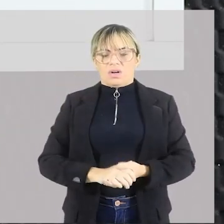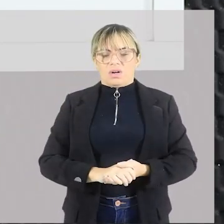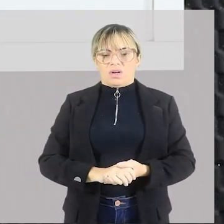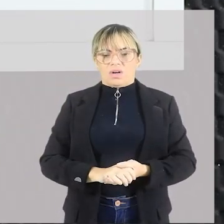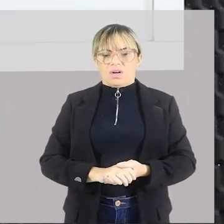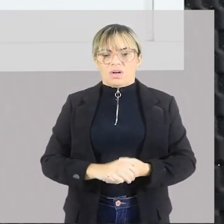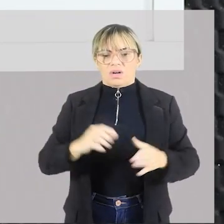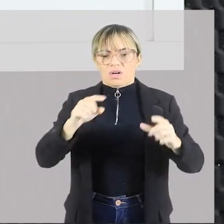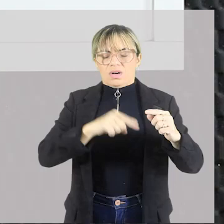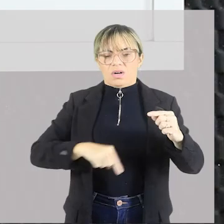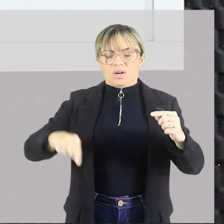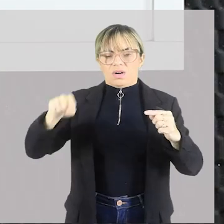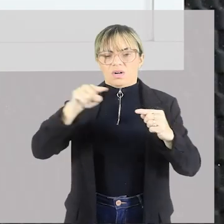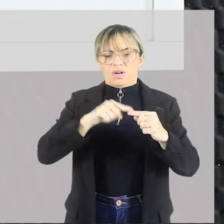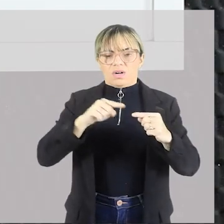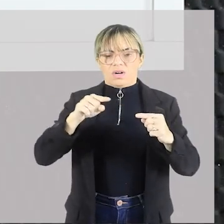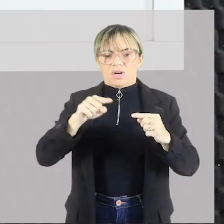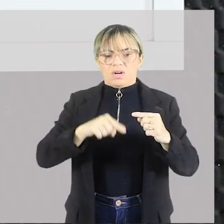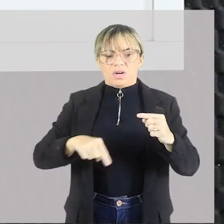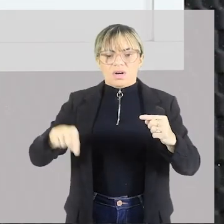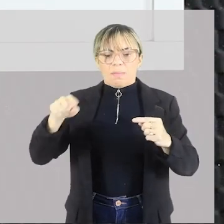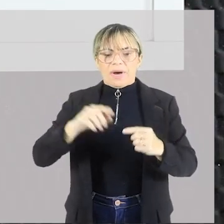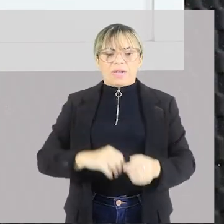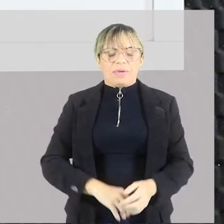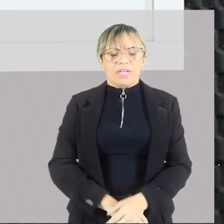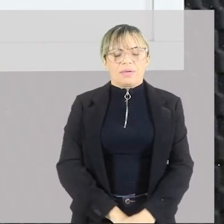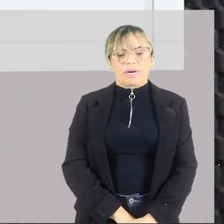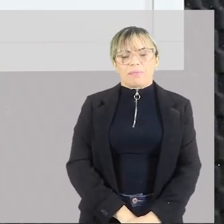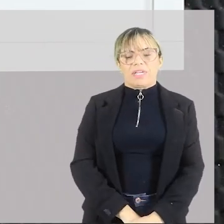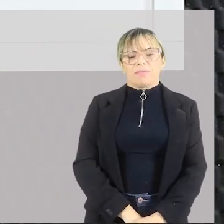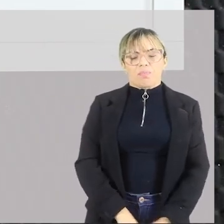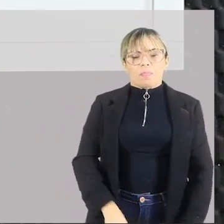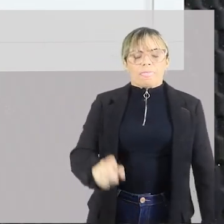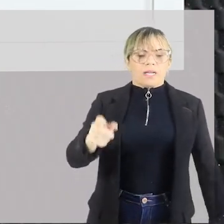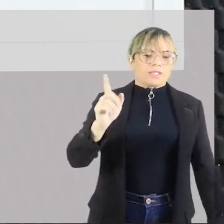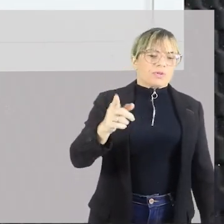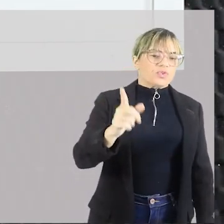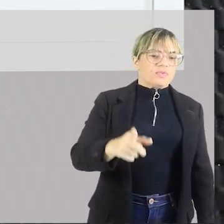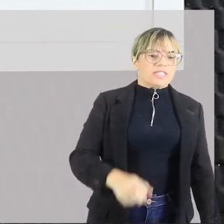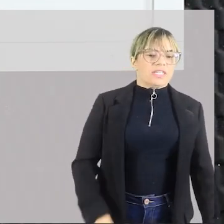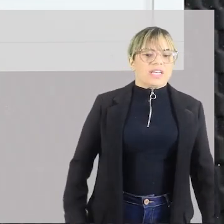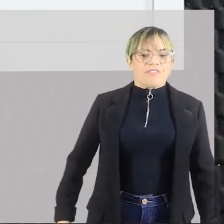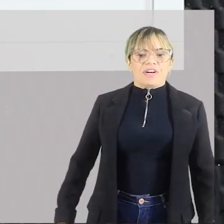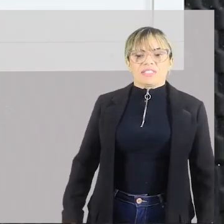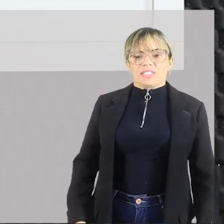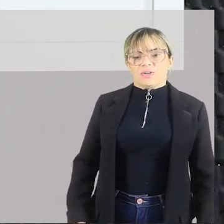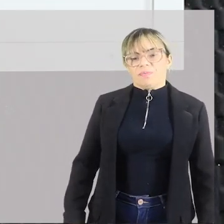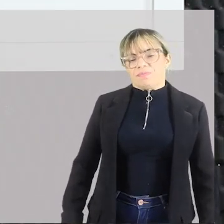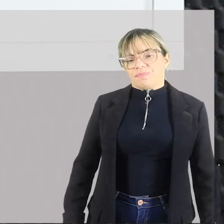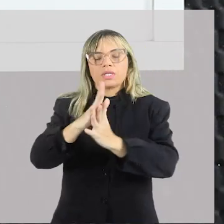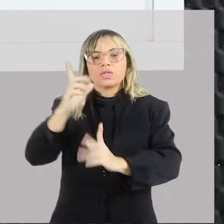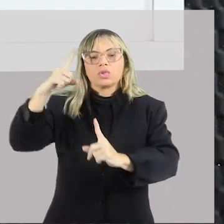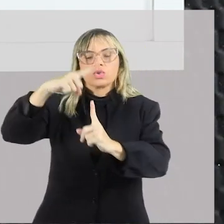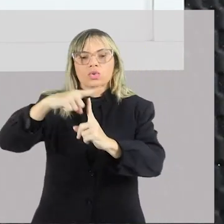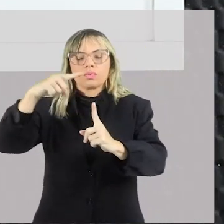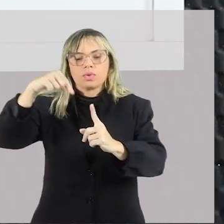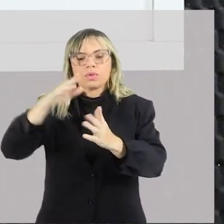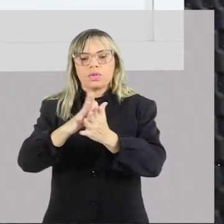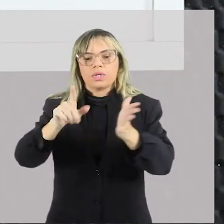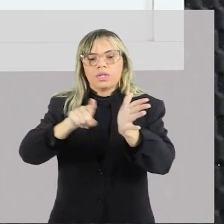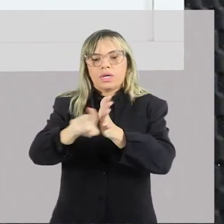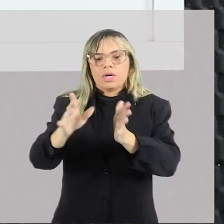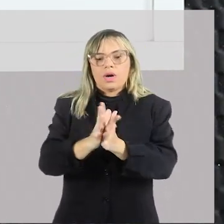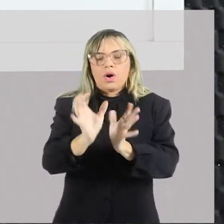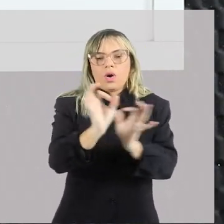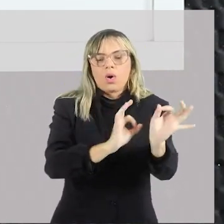esse espaço aqui ó ele faz parte dos dois conjuntos tá então uma maneira de você resolver esse tipo de questão é